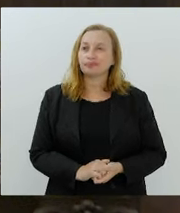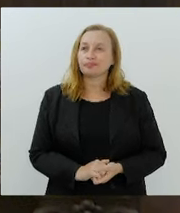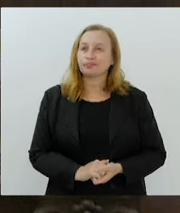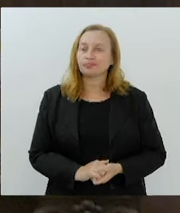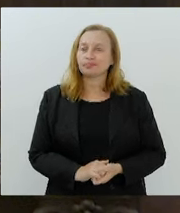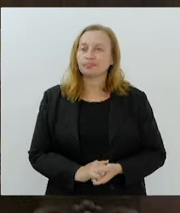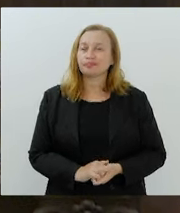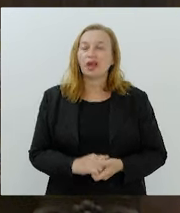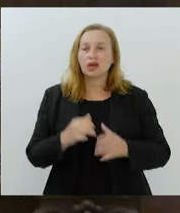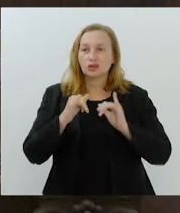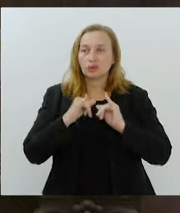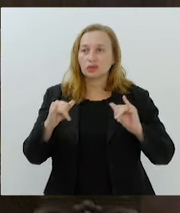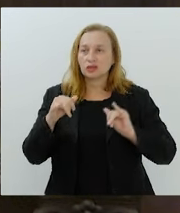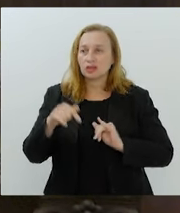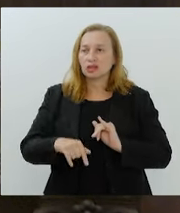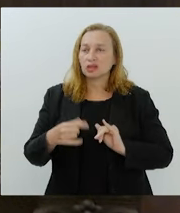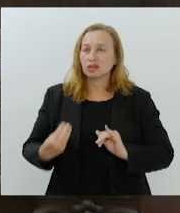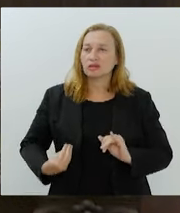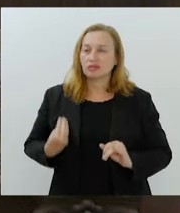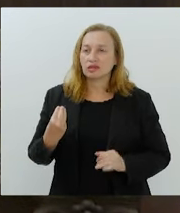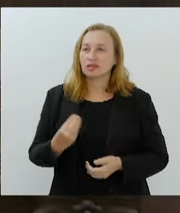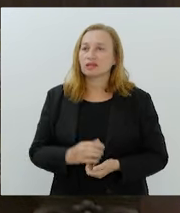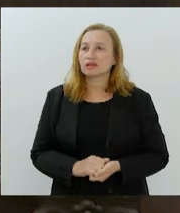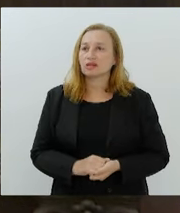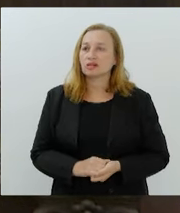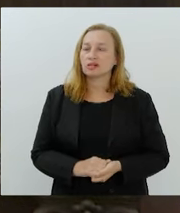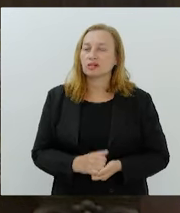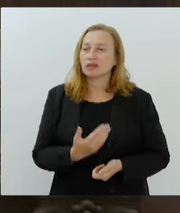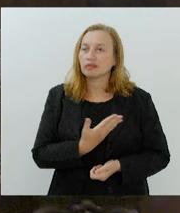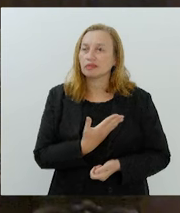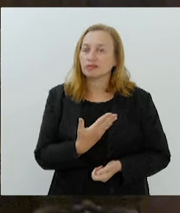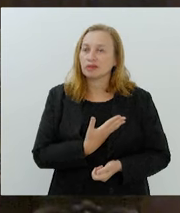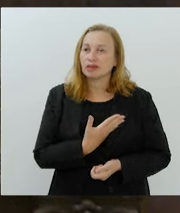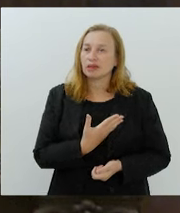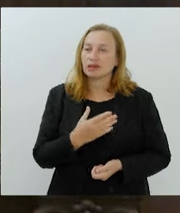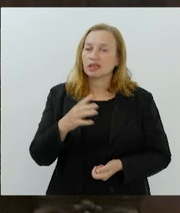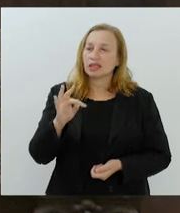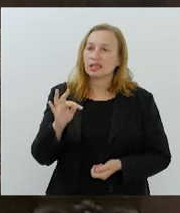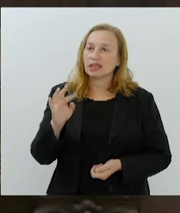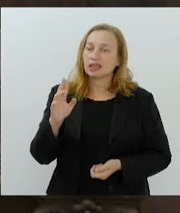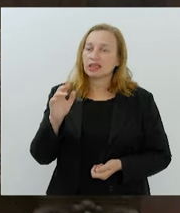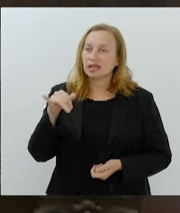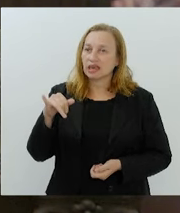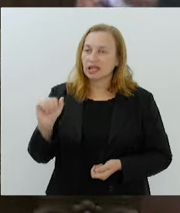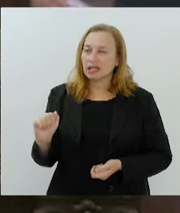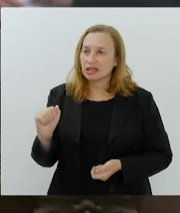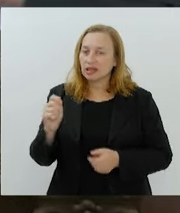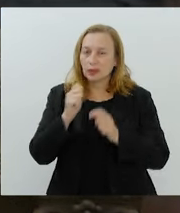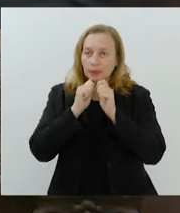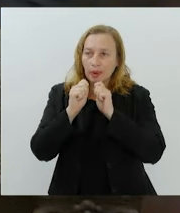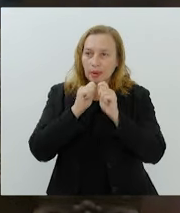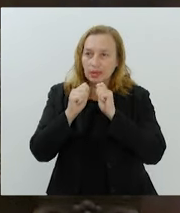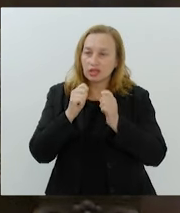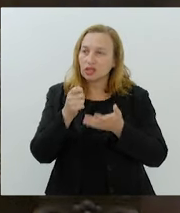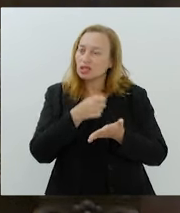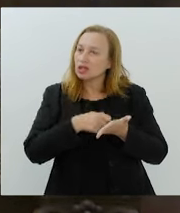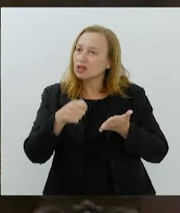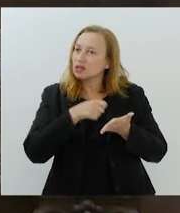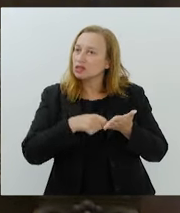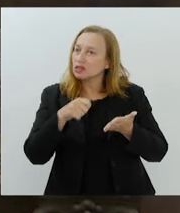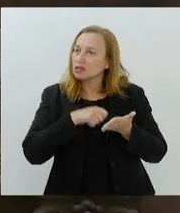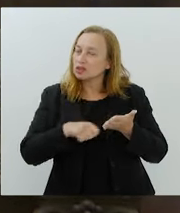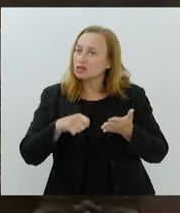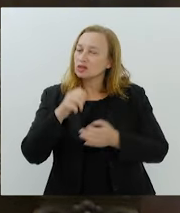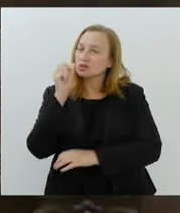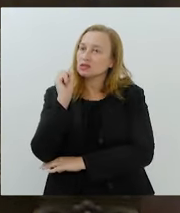Anuncio também aqui a presença da nossa amiga e companheira Tânia Malheiros, jornalista, escritora sobre meio